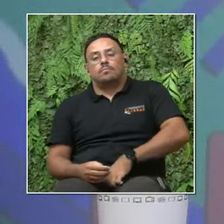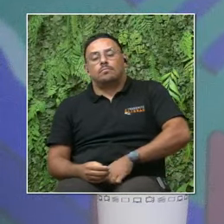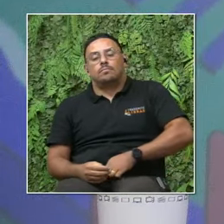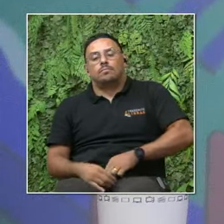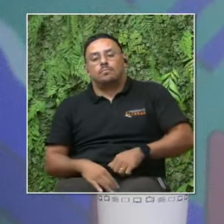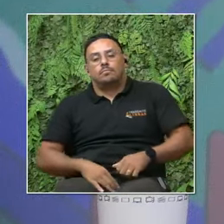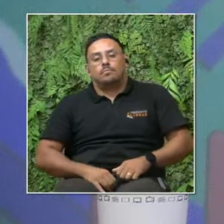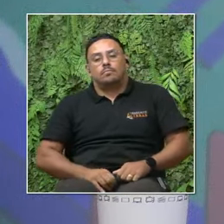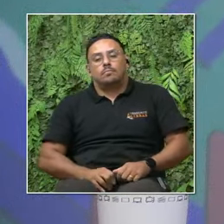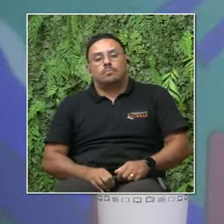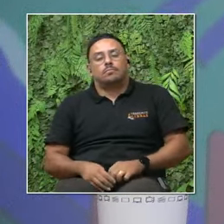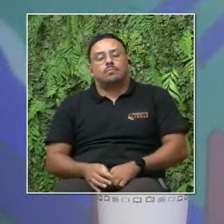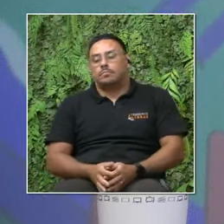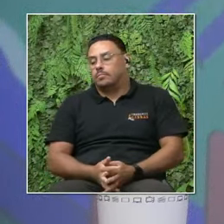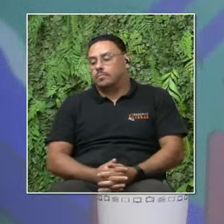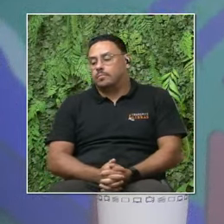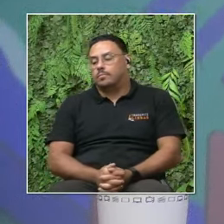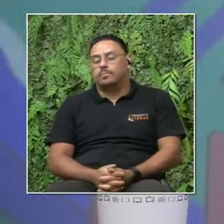né